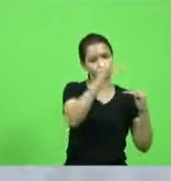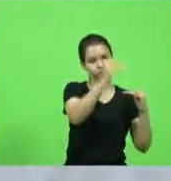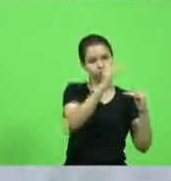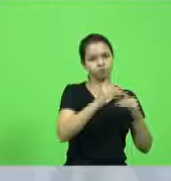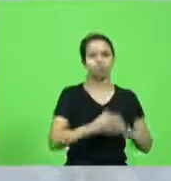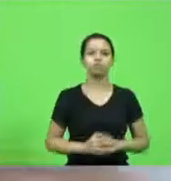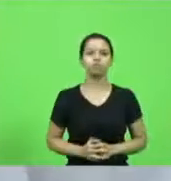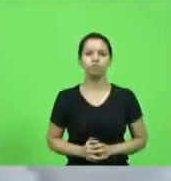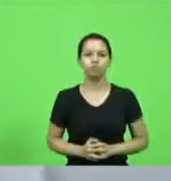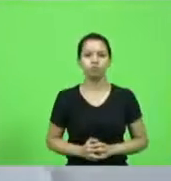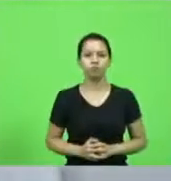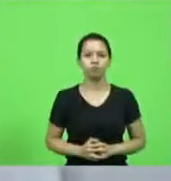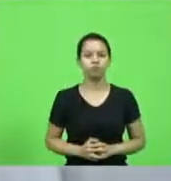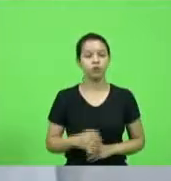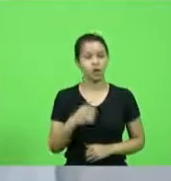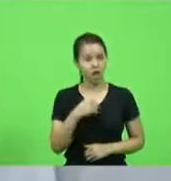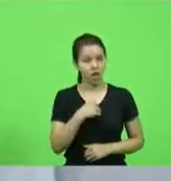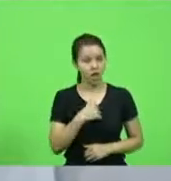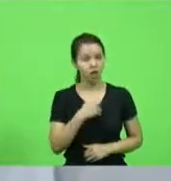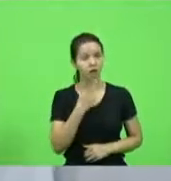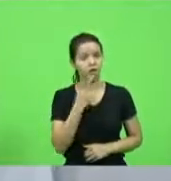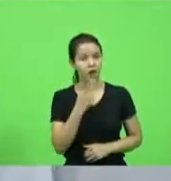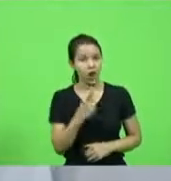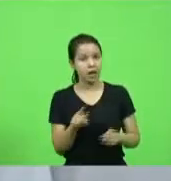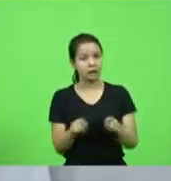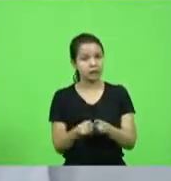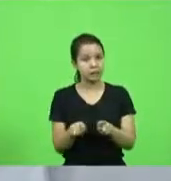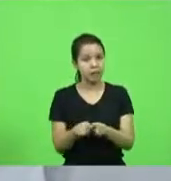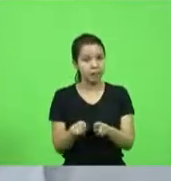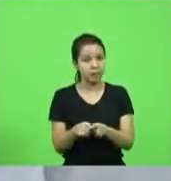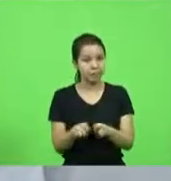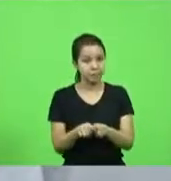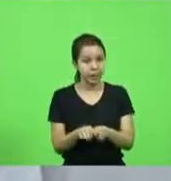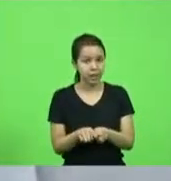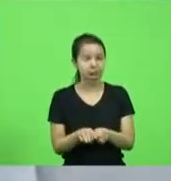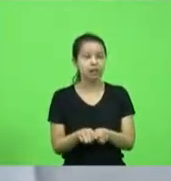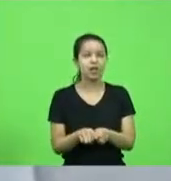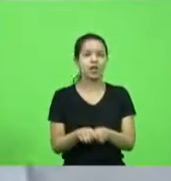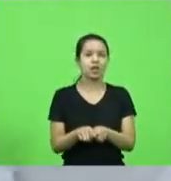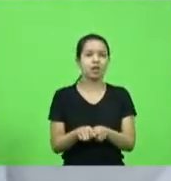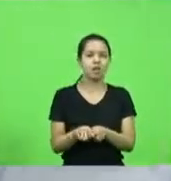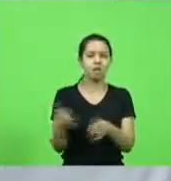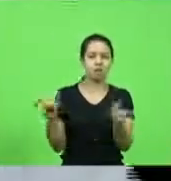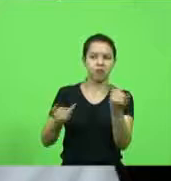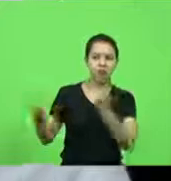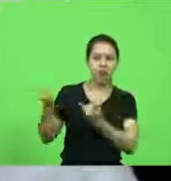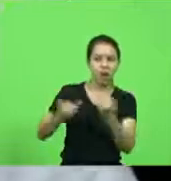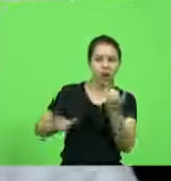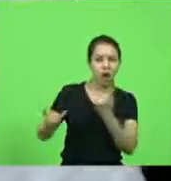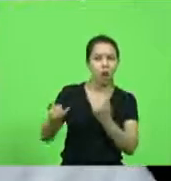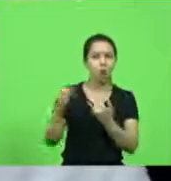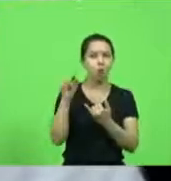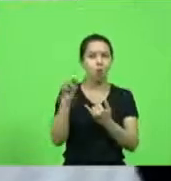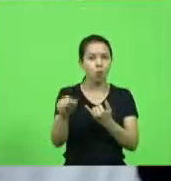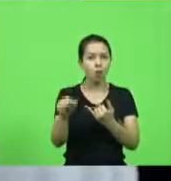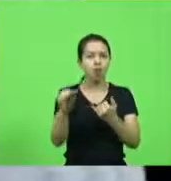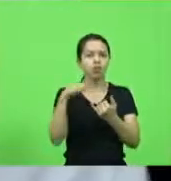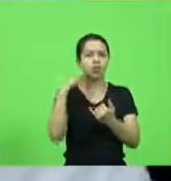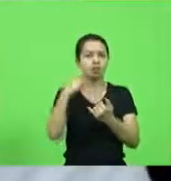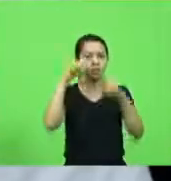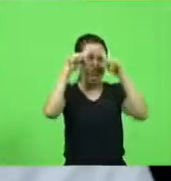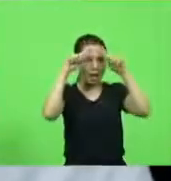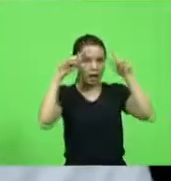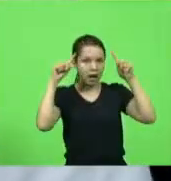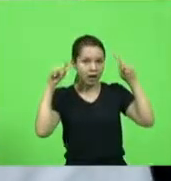Eu falei e ouvi falar do deputado Neudi Sareta a preocupação que ele tem com a